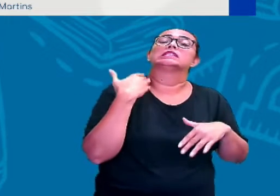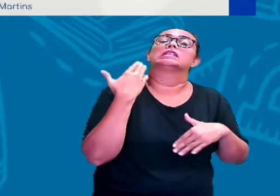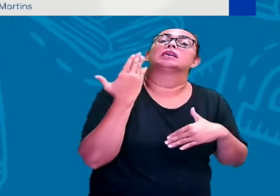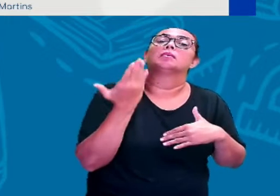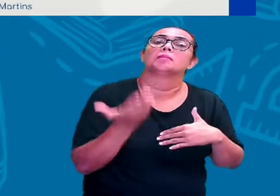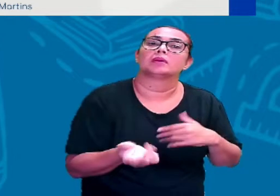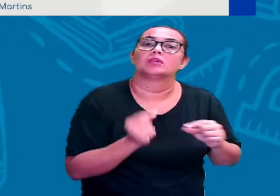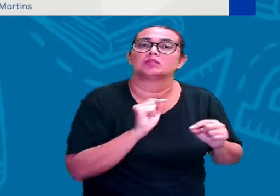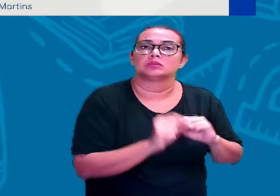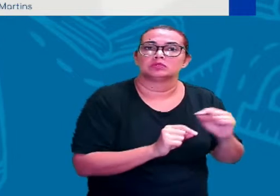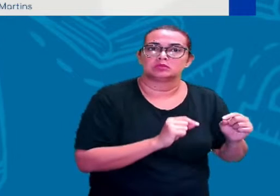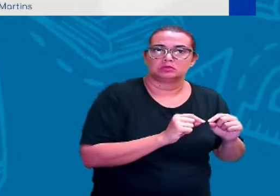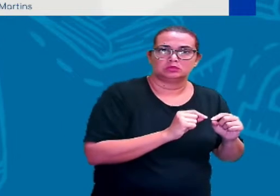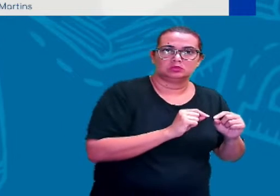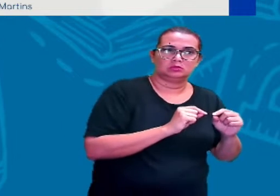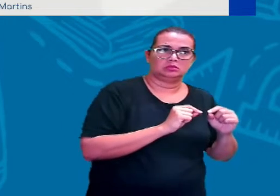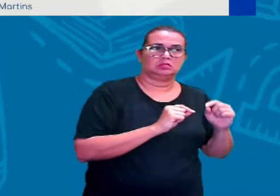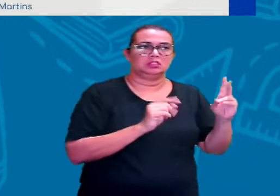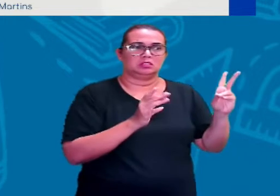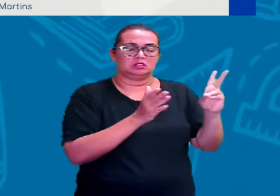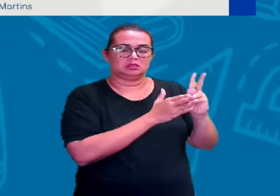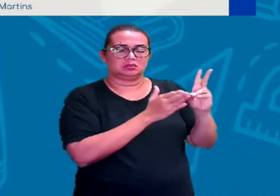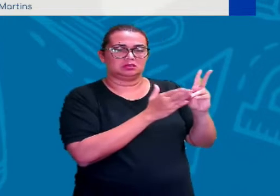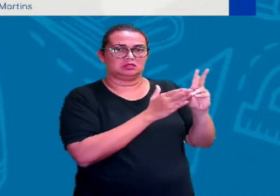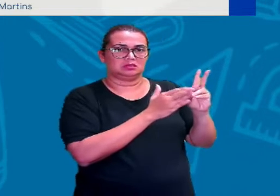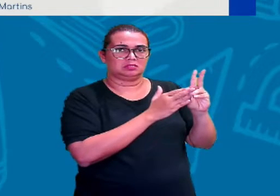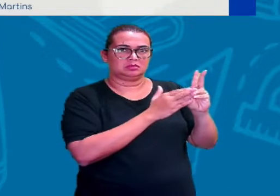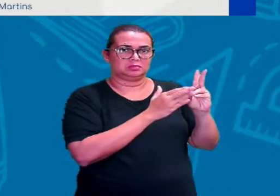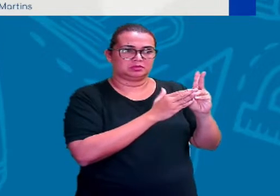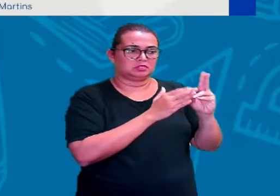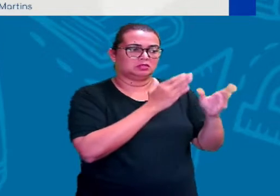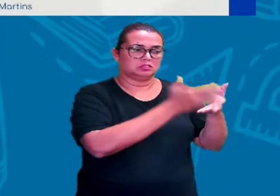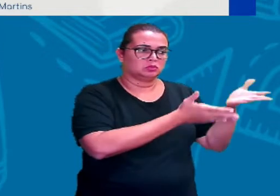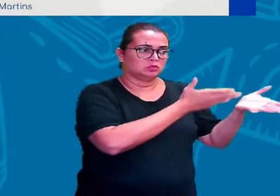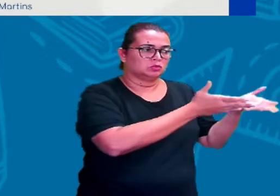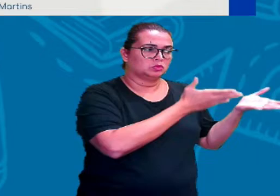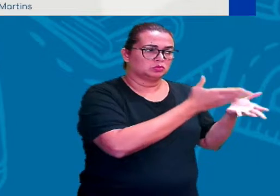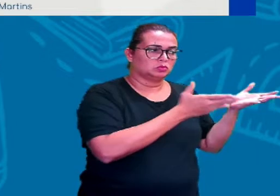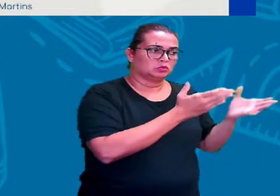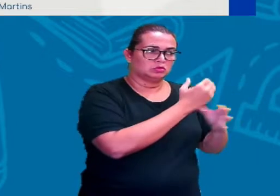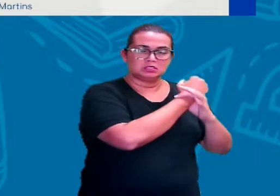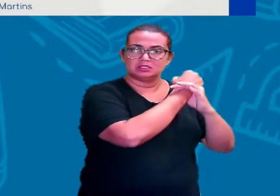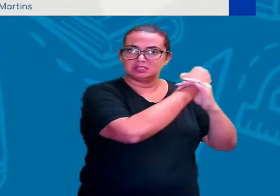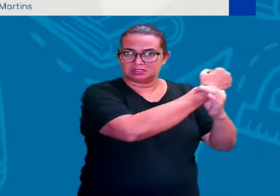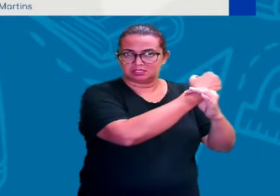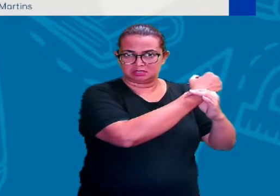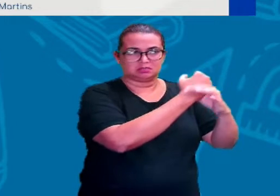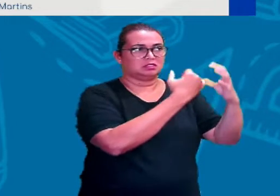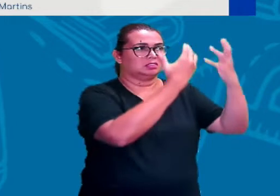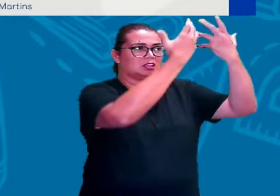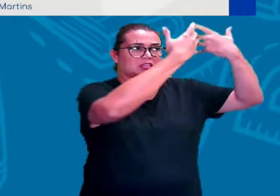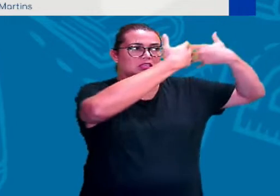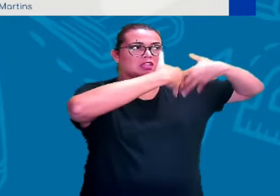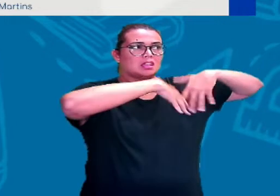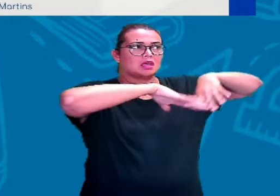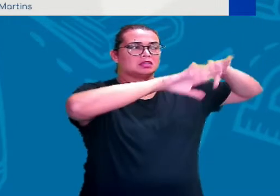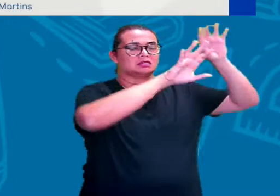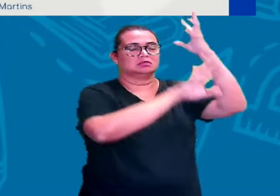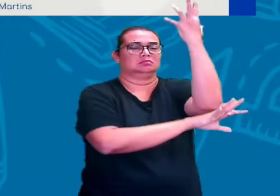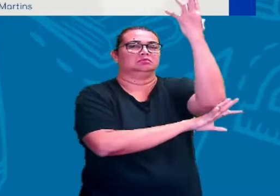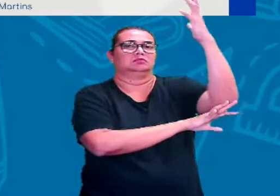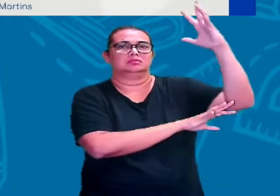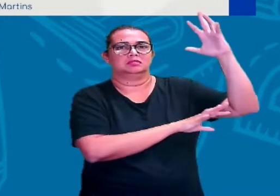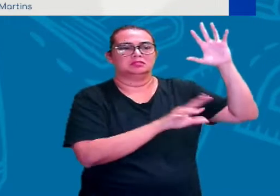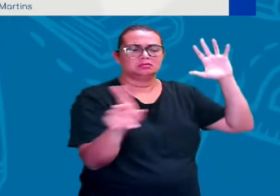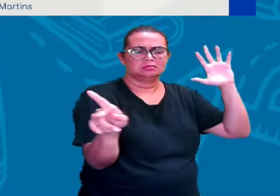desses recursos naturais, porque os povos indígenas, eles fazem esse trabalho, eles se relacionam, eles são parte